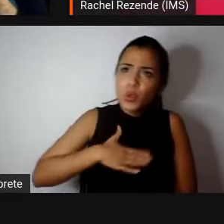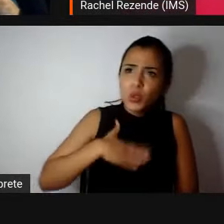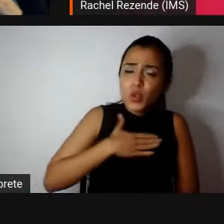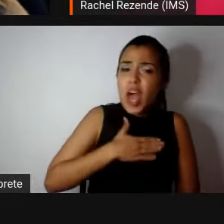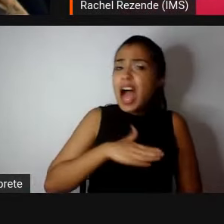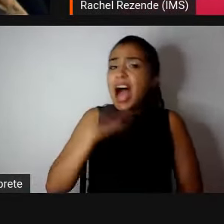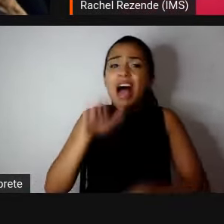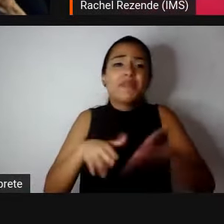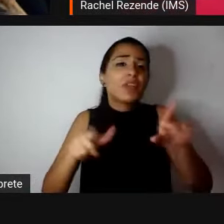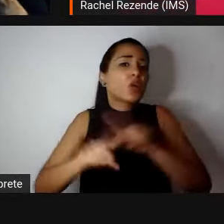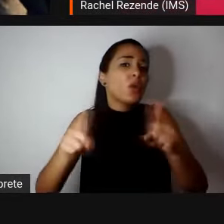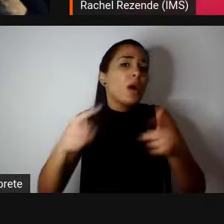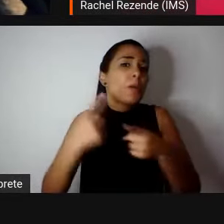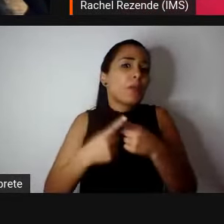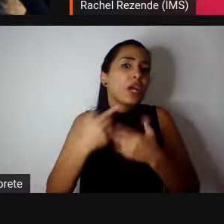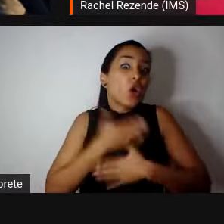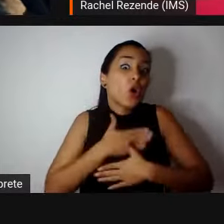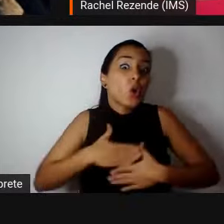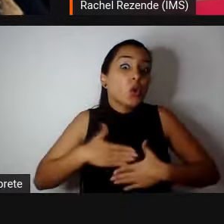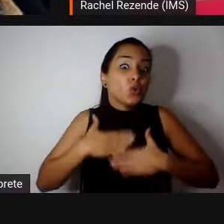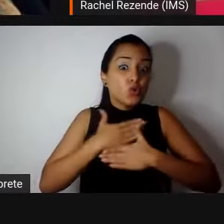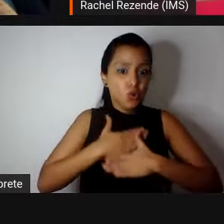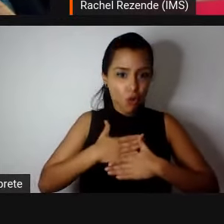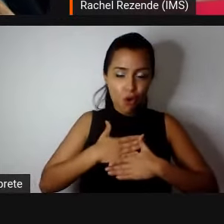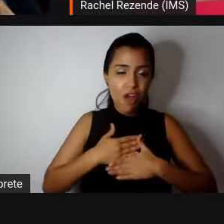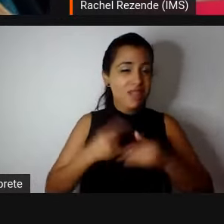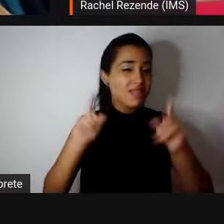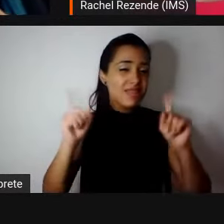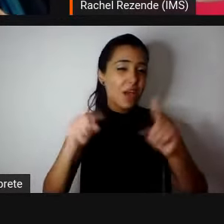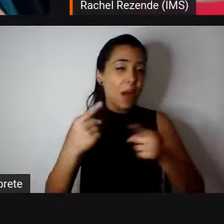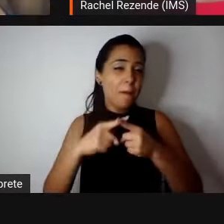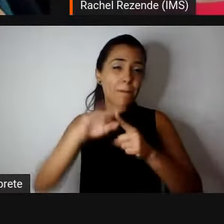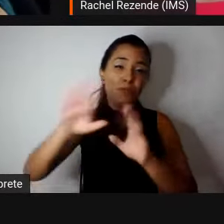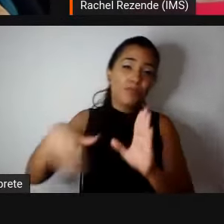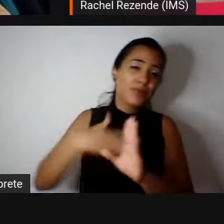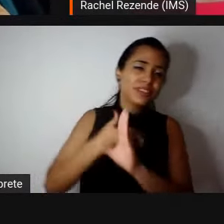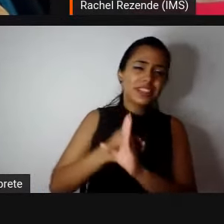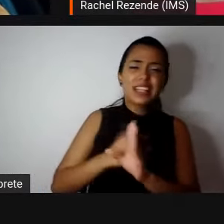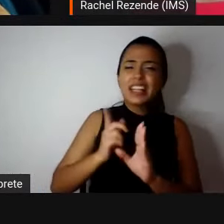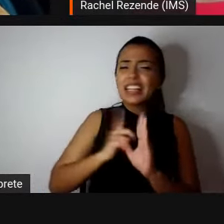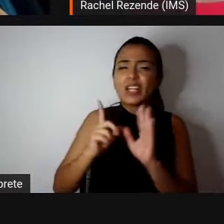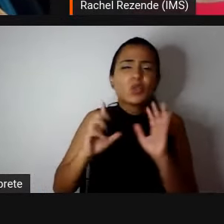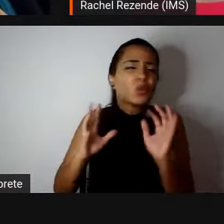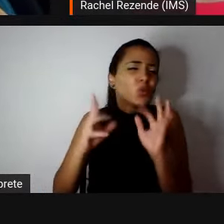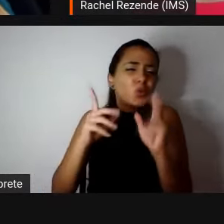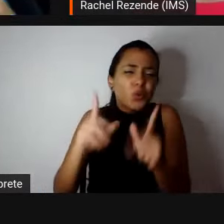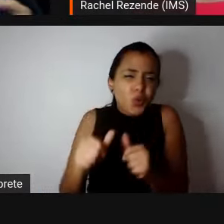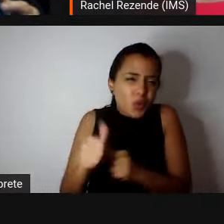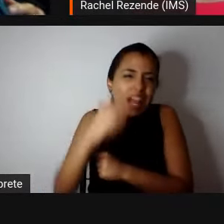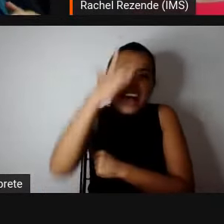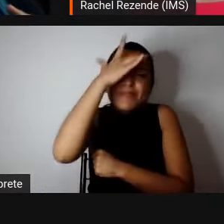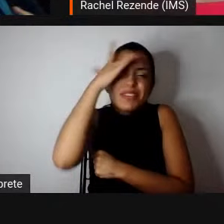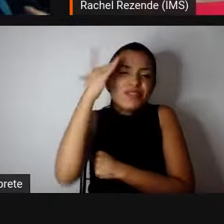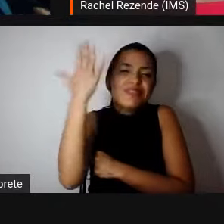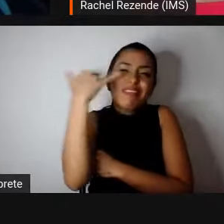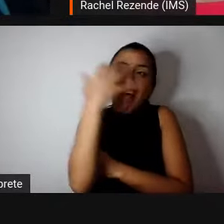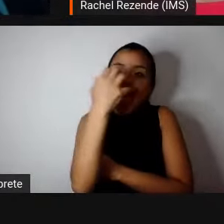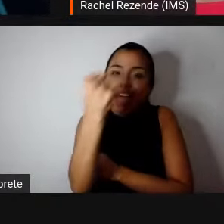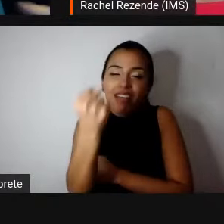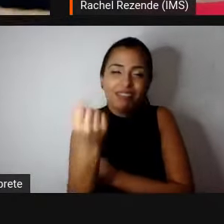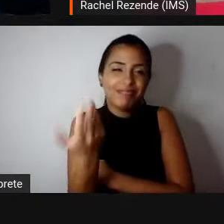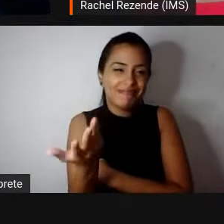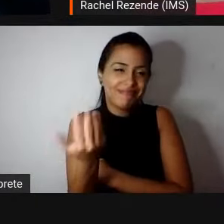pela fotografia, é porque lá tinha tudo o que ninguém tinha visto, então foi assim uma espécie